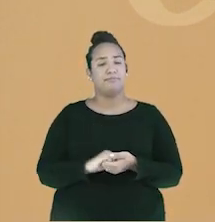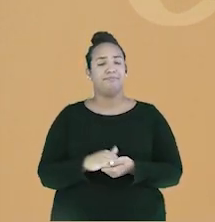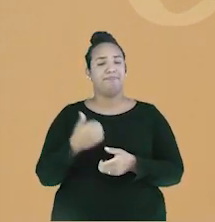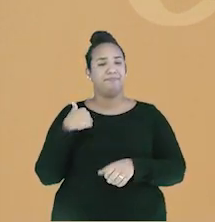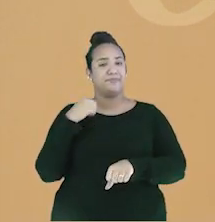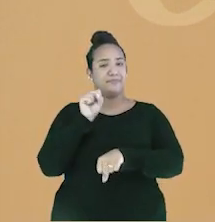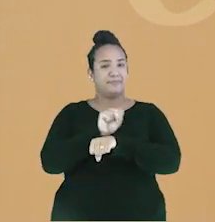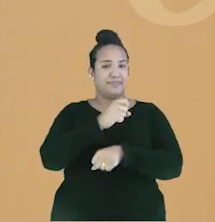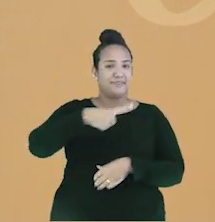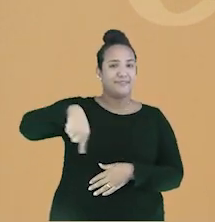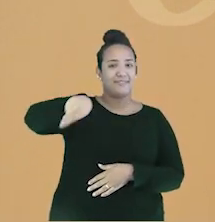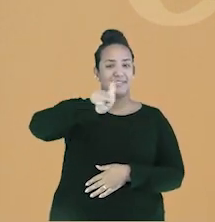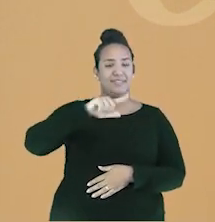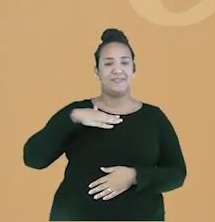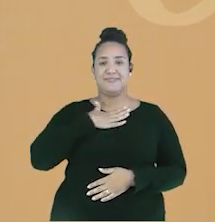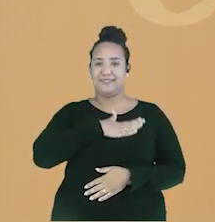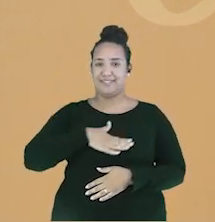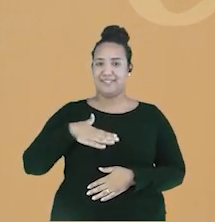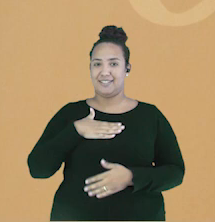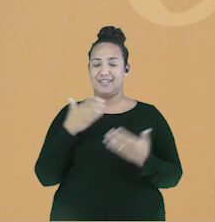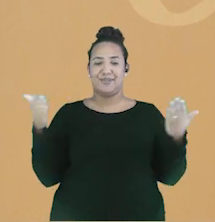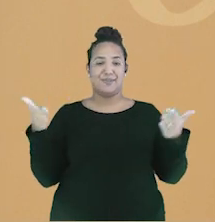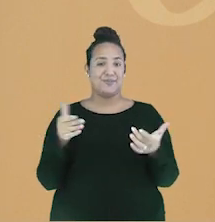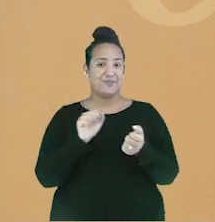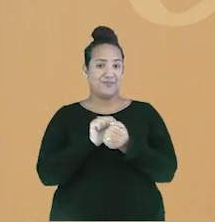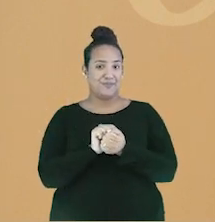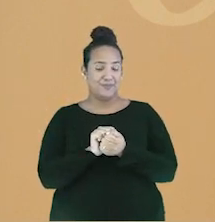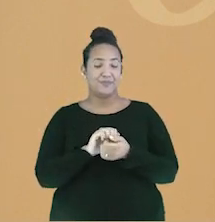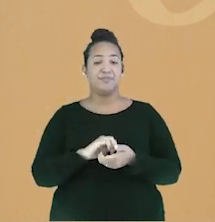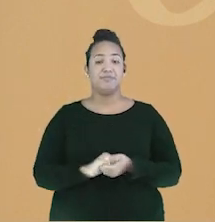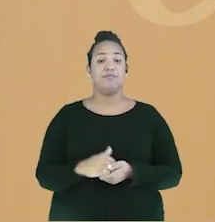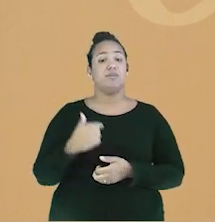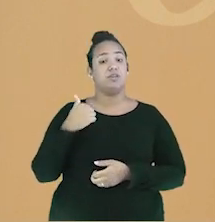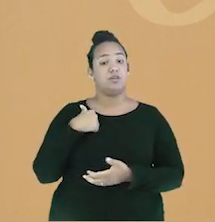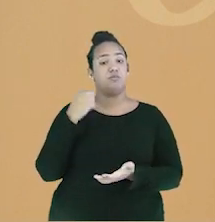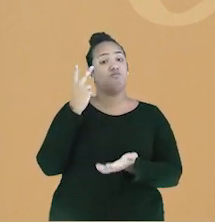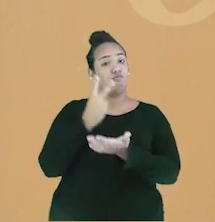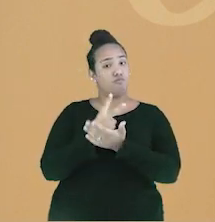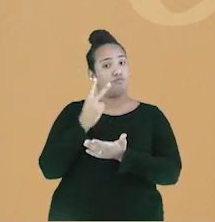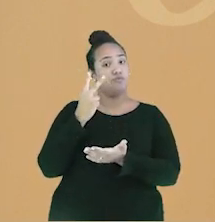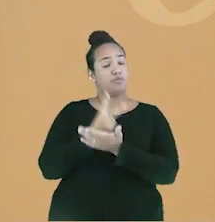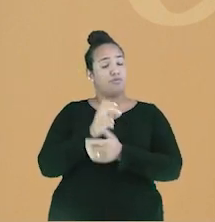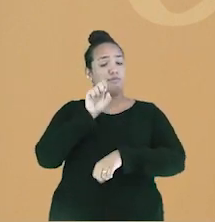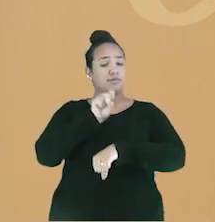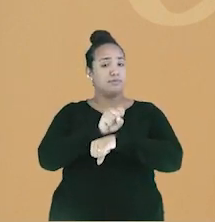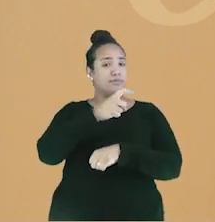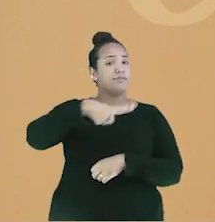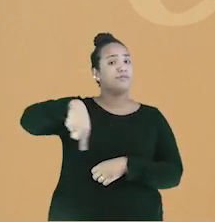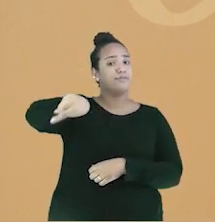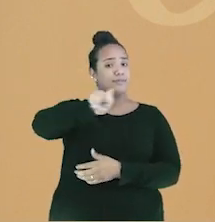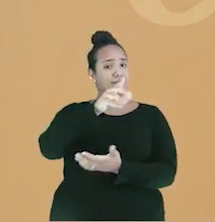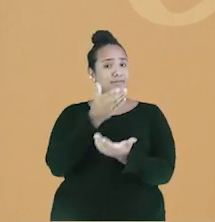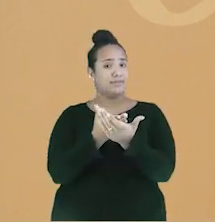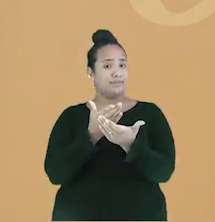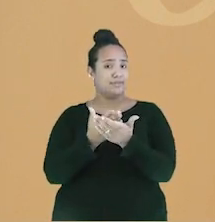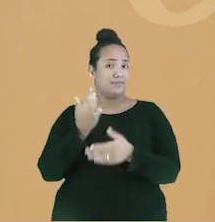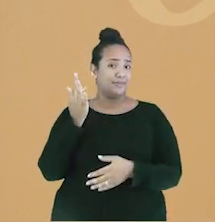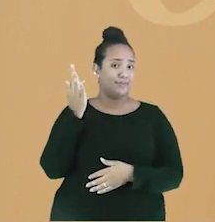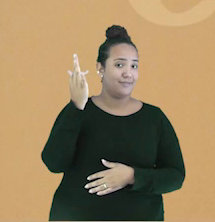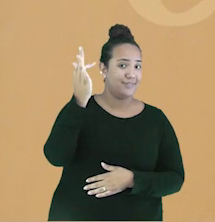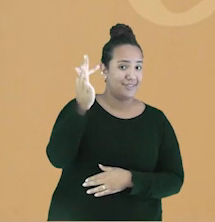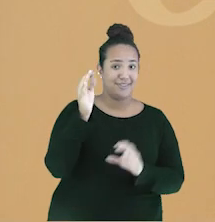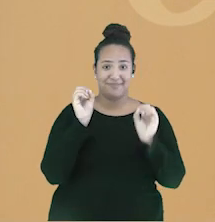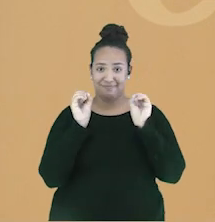você tenha curtido estar aqui comigo. E eu vou continuar te esperando para a próxima aula. Conto